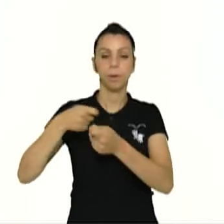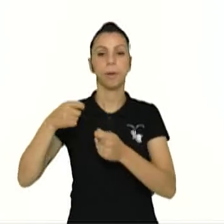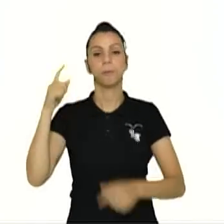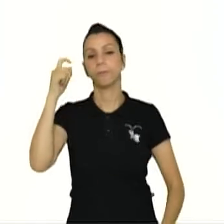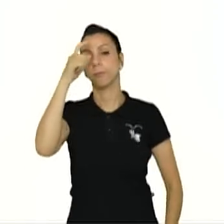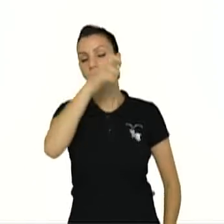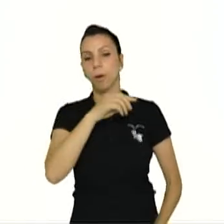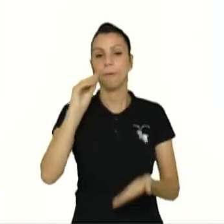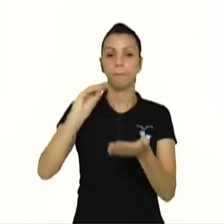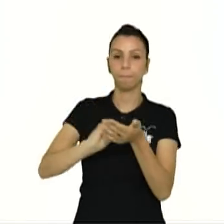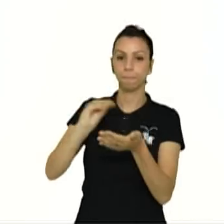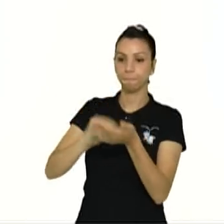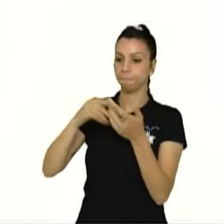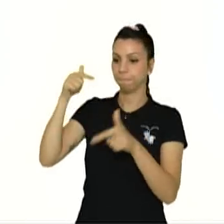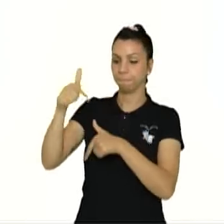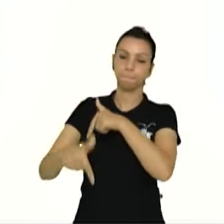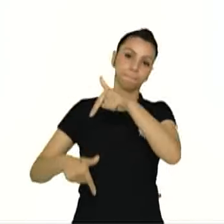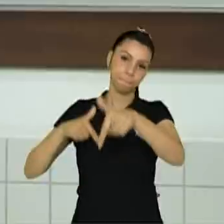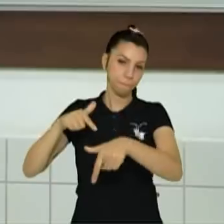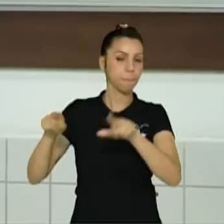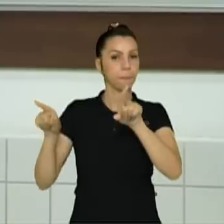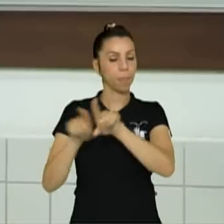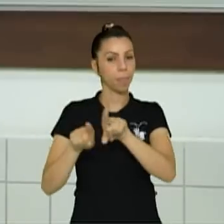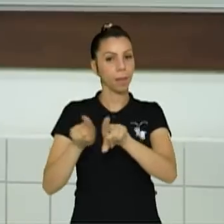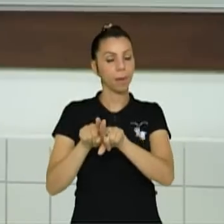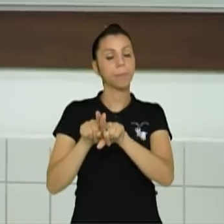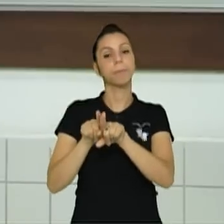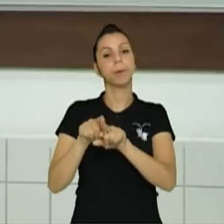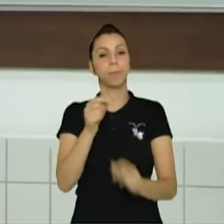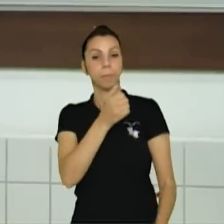falta de emprego muitas vezes, a discriminação